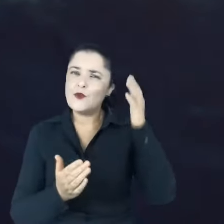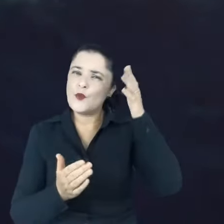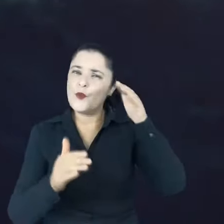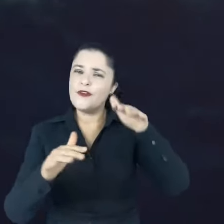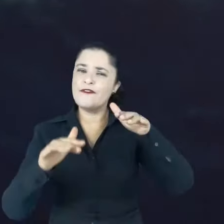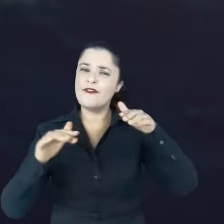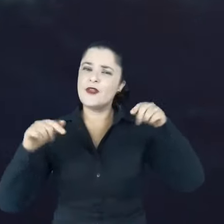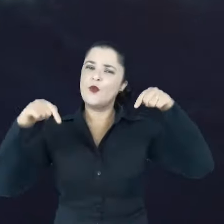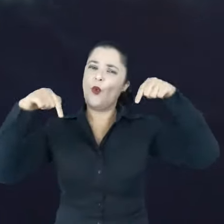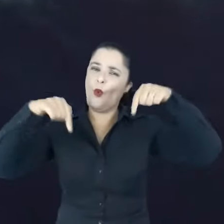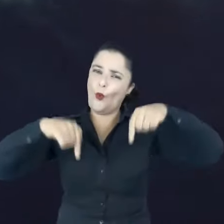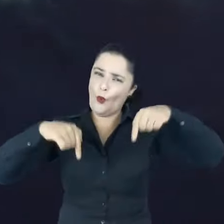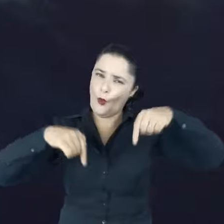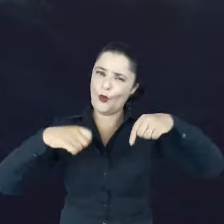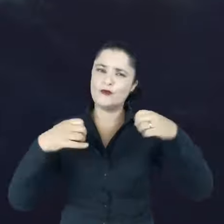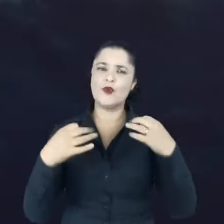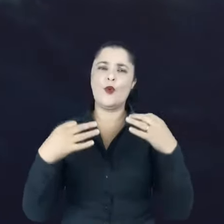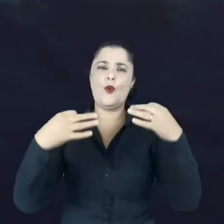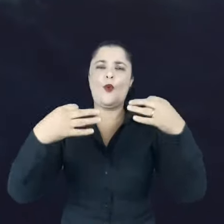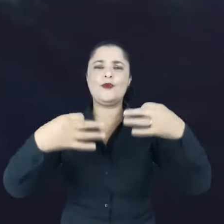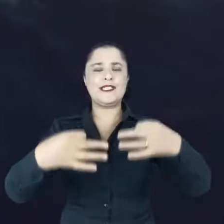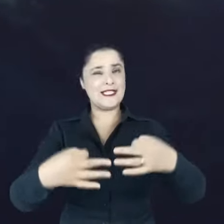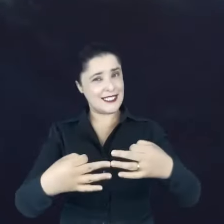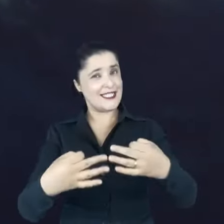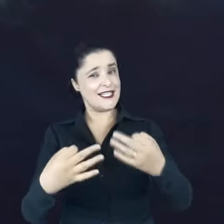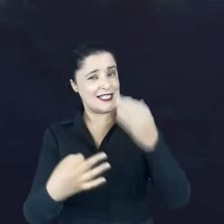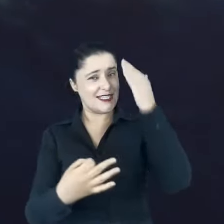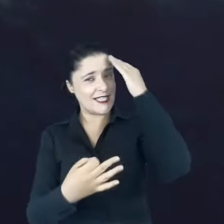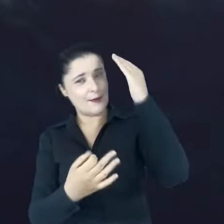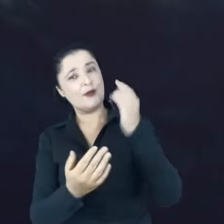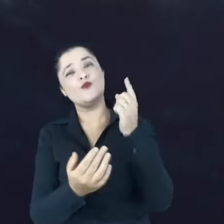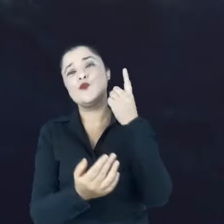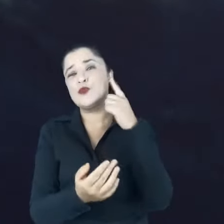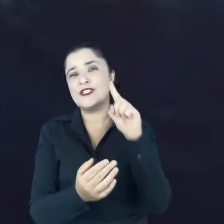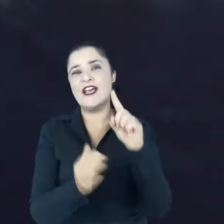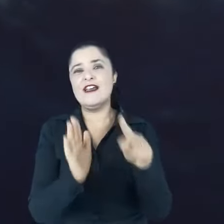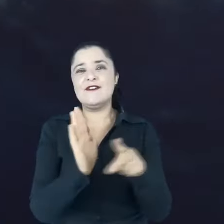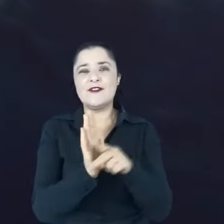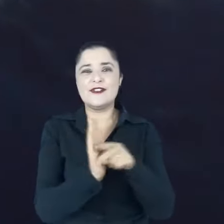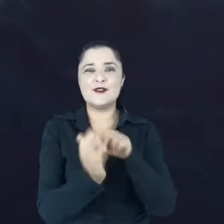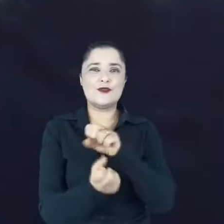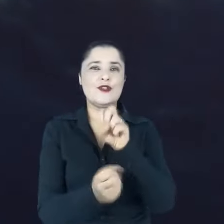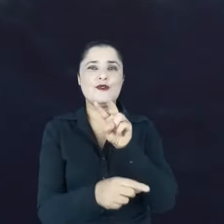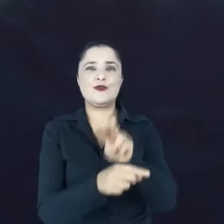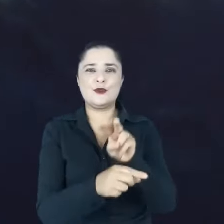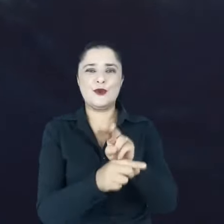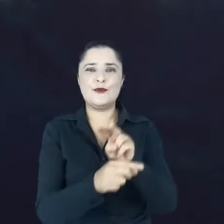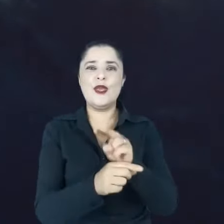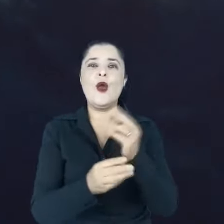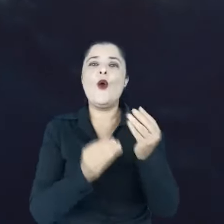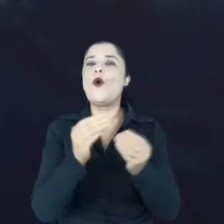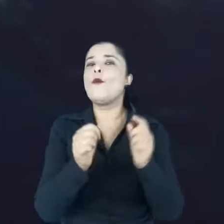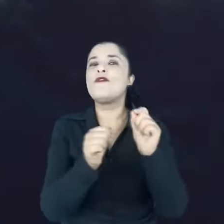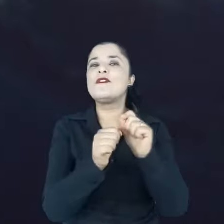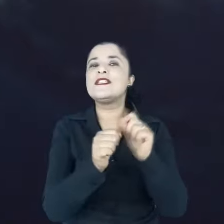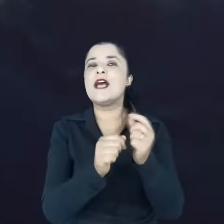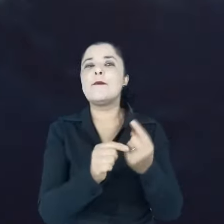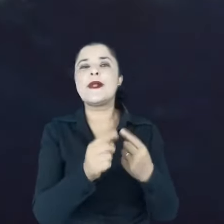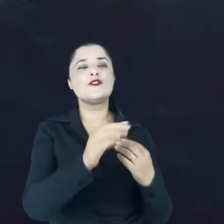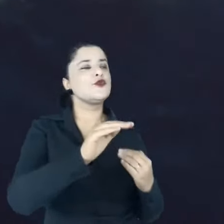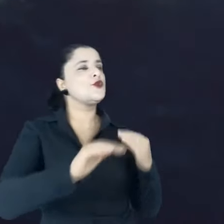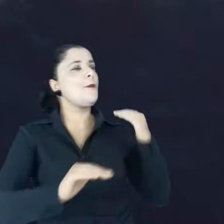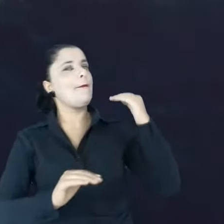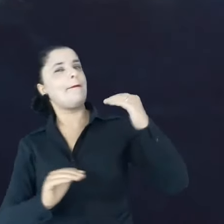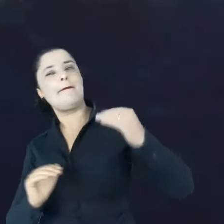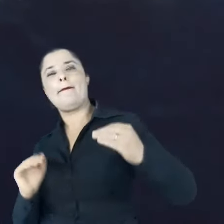Com certeza, sabendo que um dia faremos um Sustainable Talks para falar sobre como fizemos para superar os obstáculos e mudar o curso